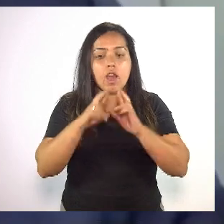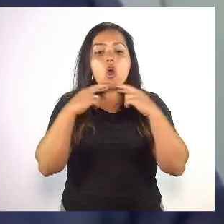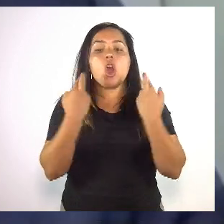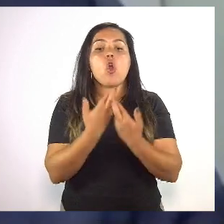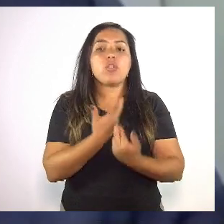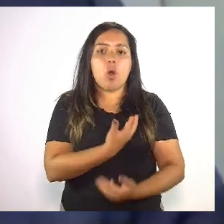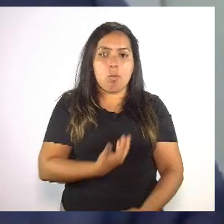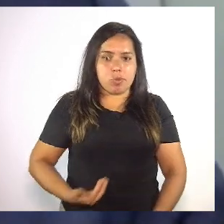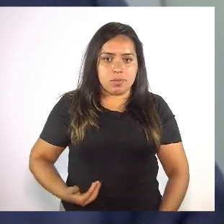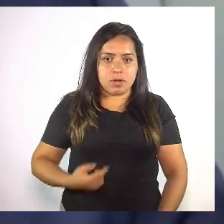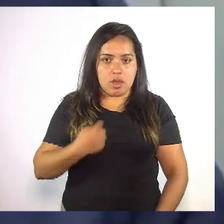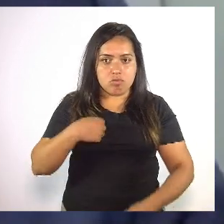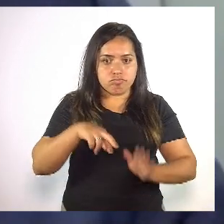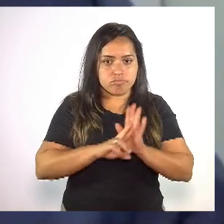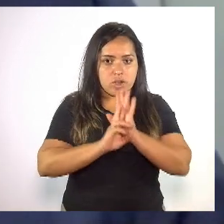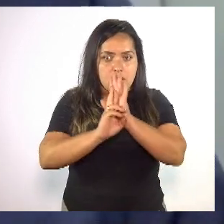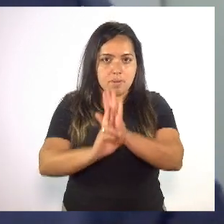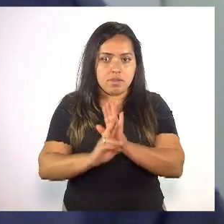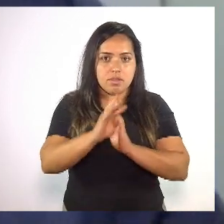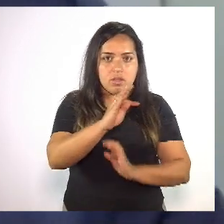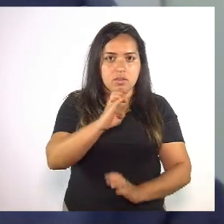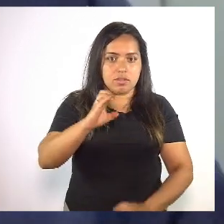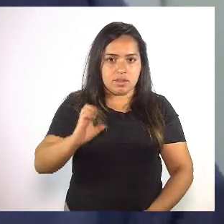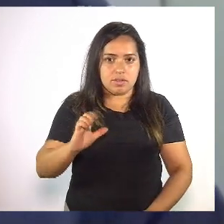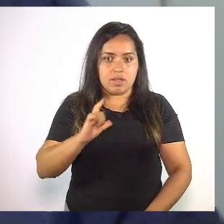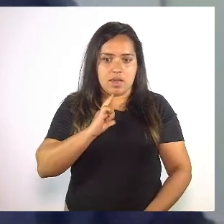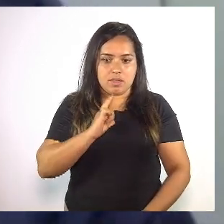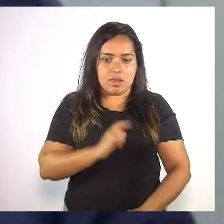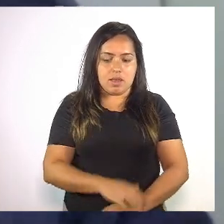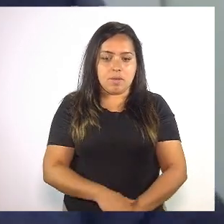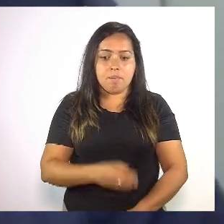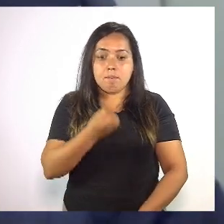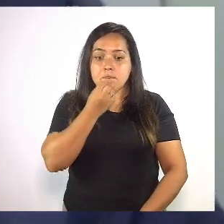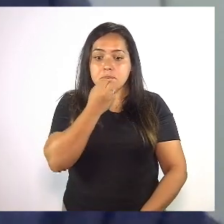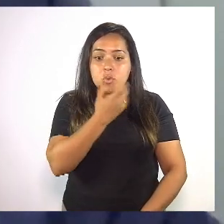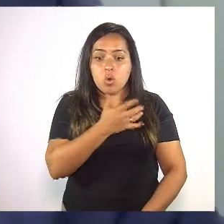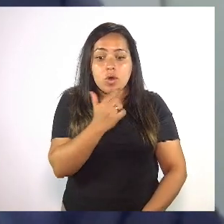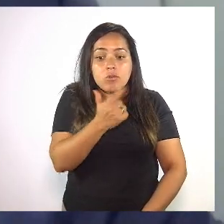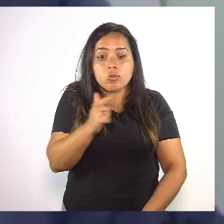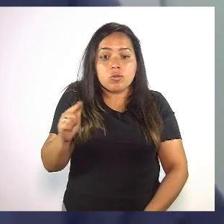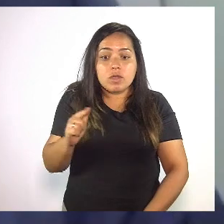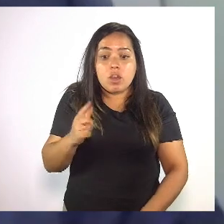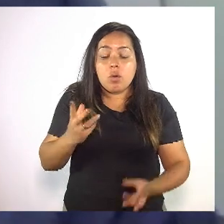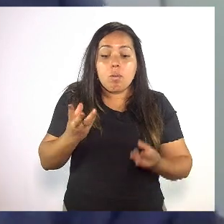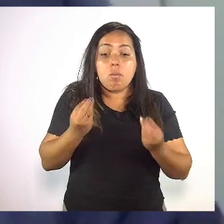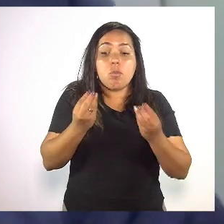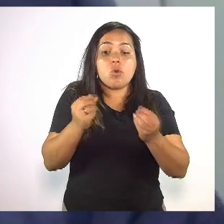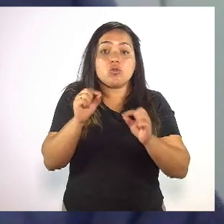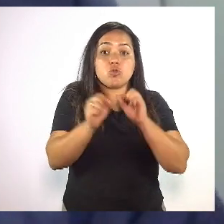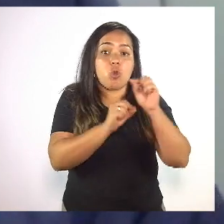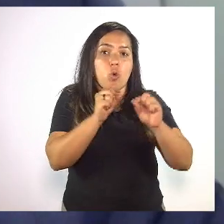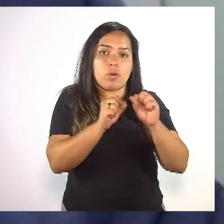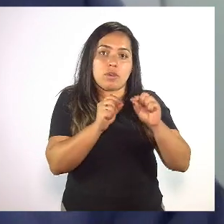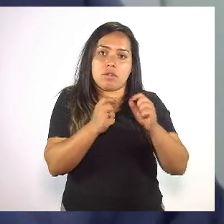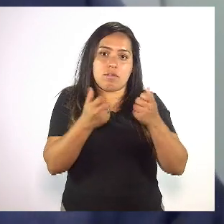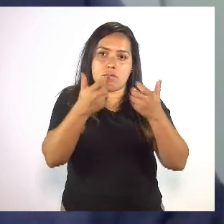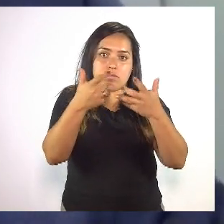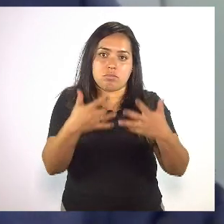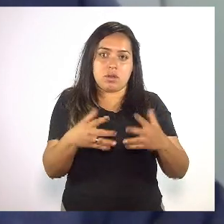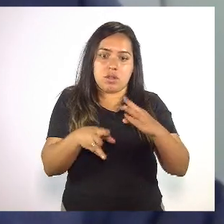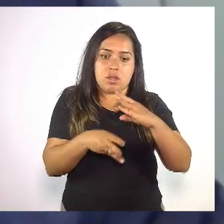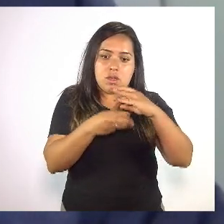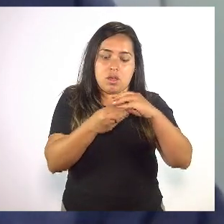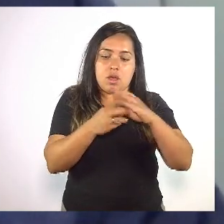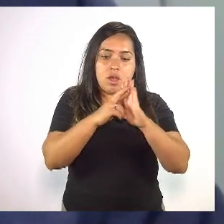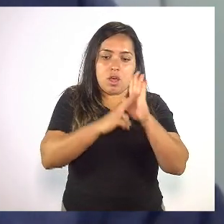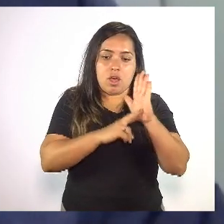nessa audiência. É, bom, eu não tenho muita o que comentar. O relatório do